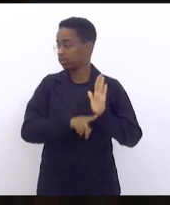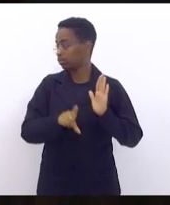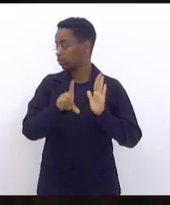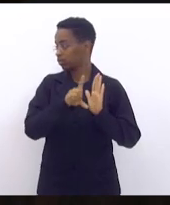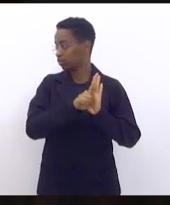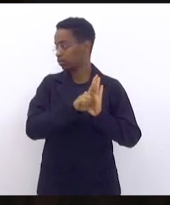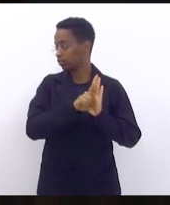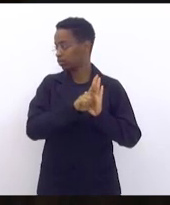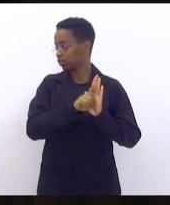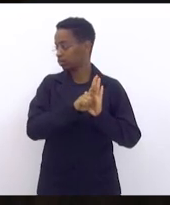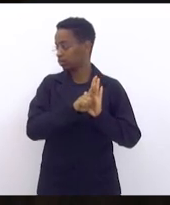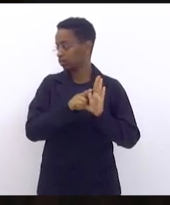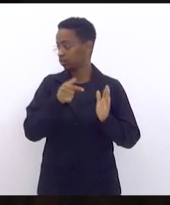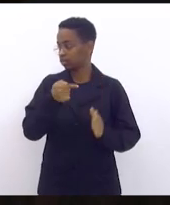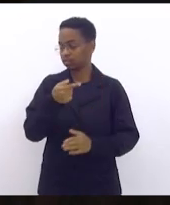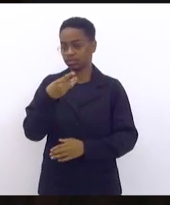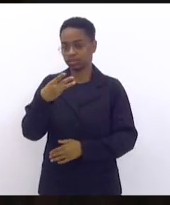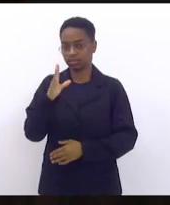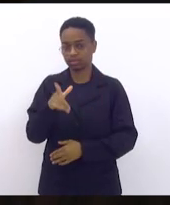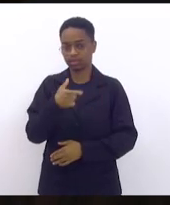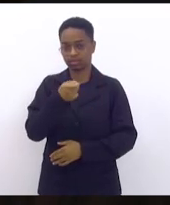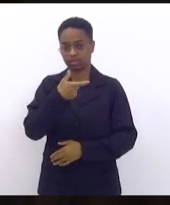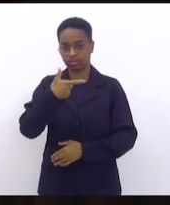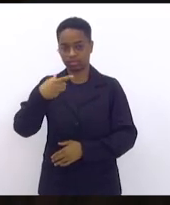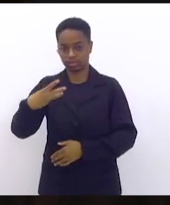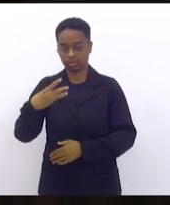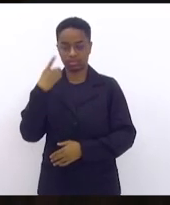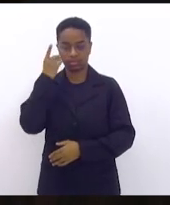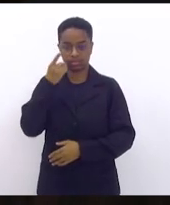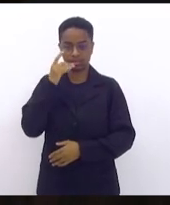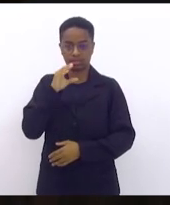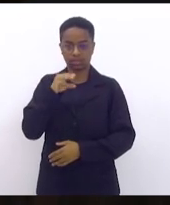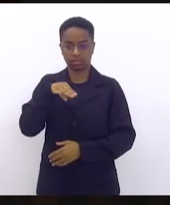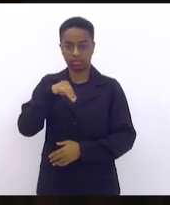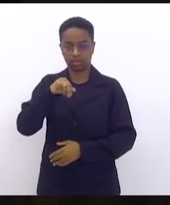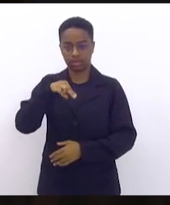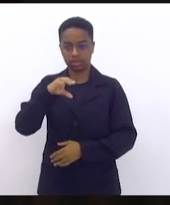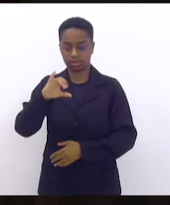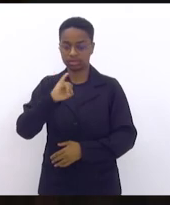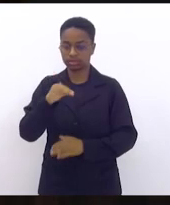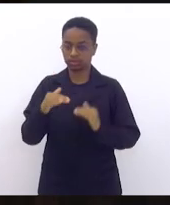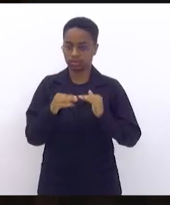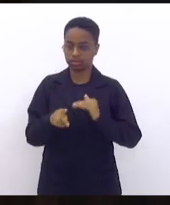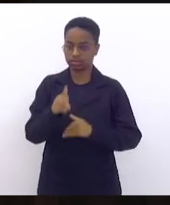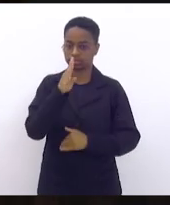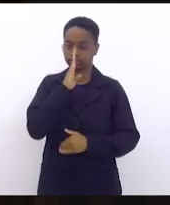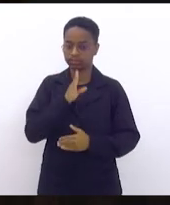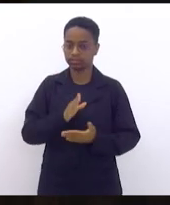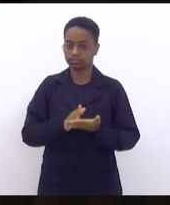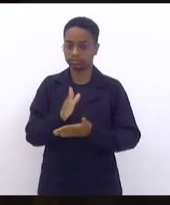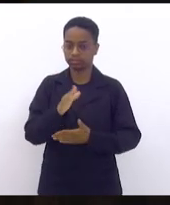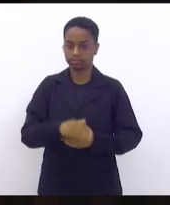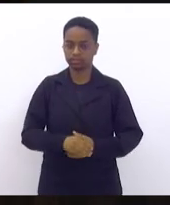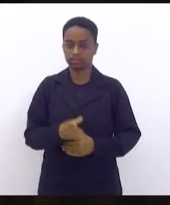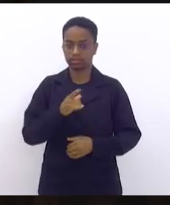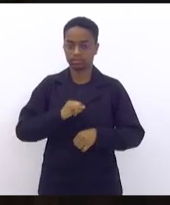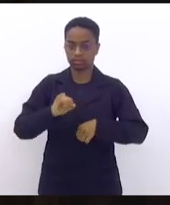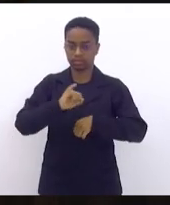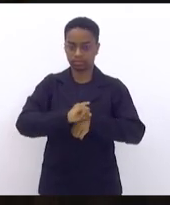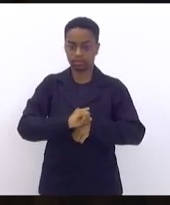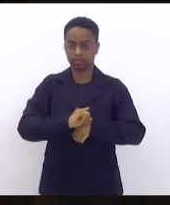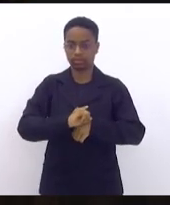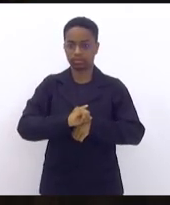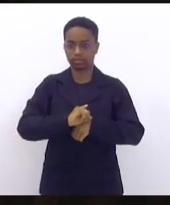de lei 73 de 23, do deputado Carlos Mink. Senhores que aprovam, permaneçam como estão, aprovados. Há sobre a mesa